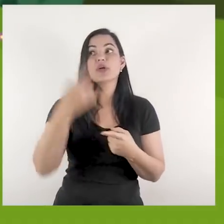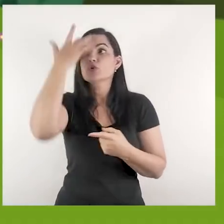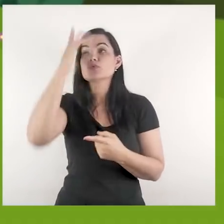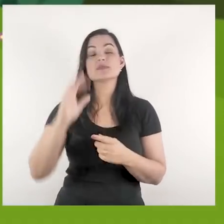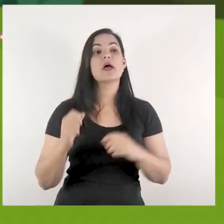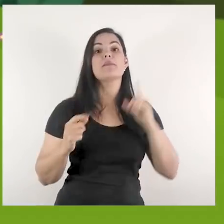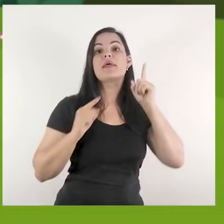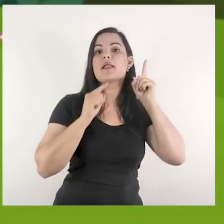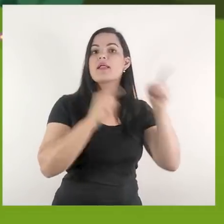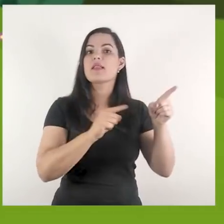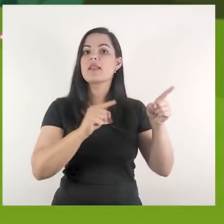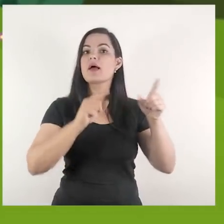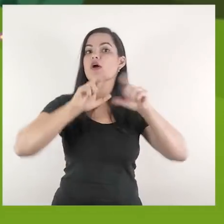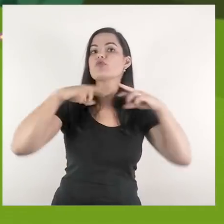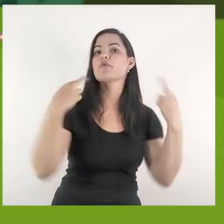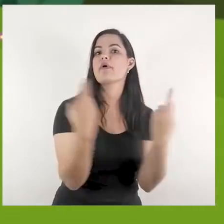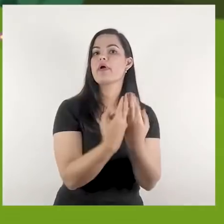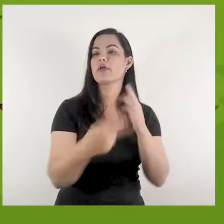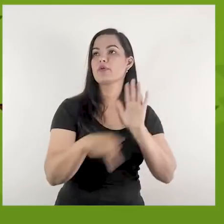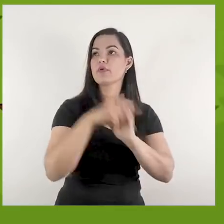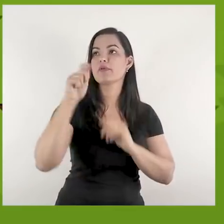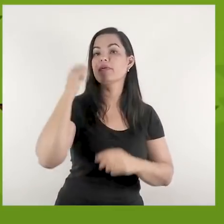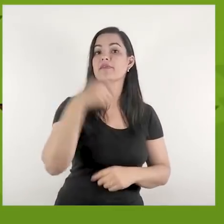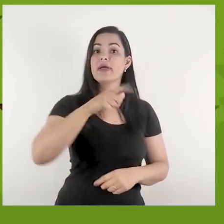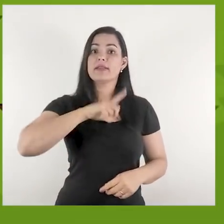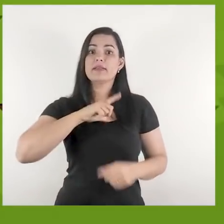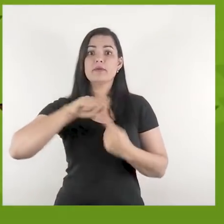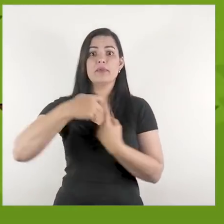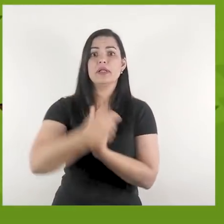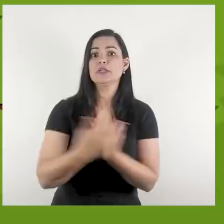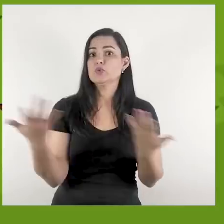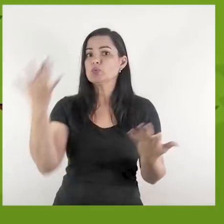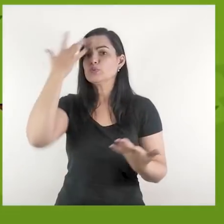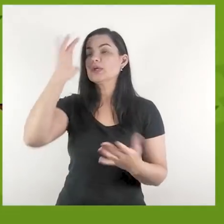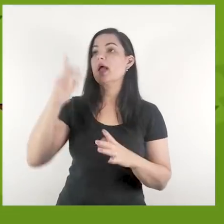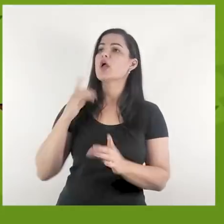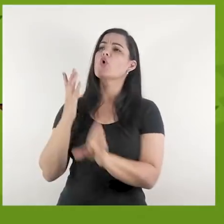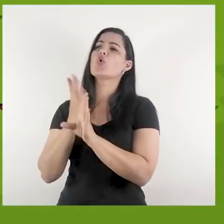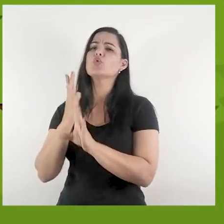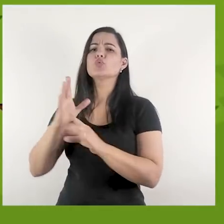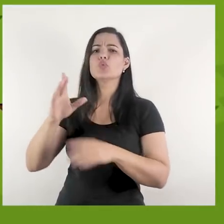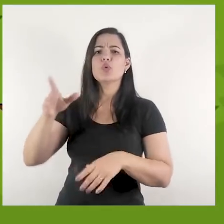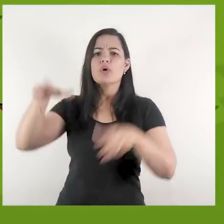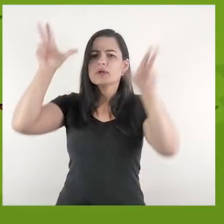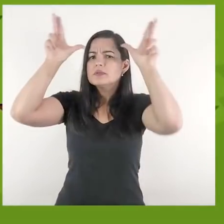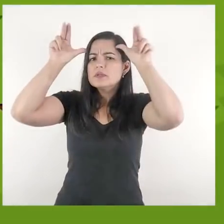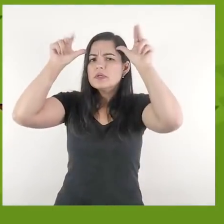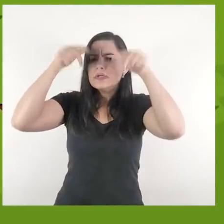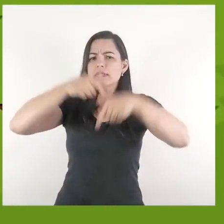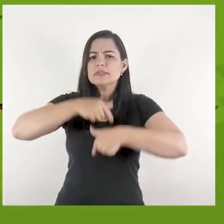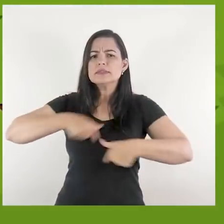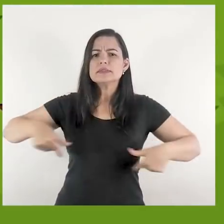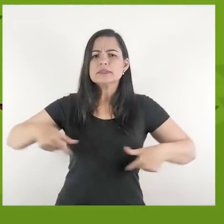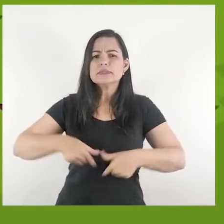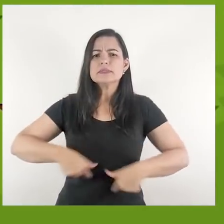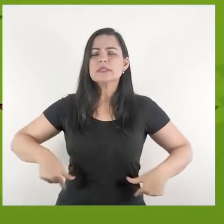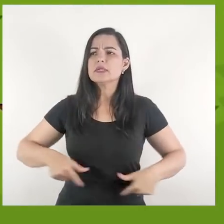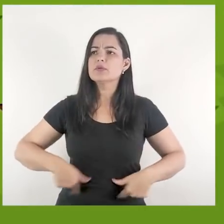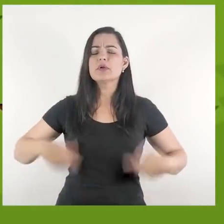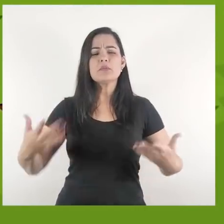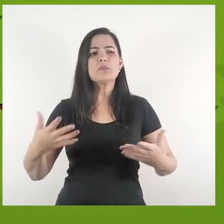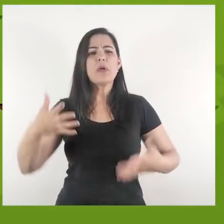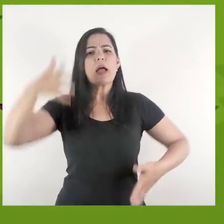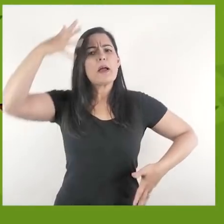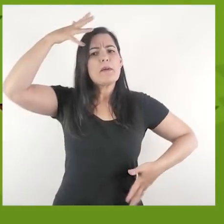encontrou uma zebra e achou muito estranho. Não sabia que zebras gostavam de bananas, disse o macaco. Quem disse que zebras gostam